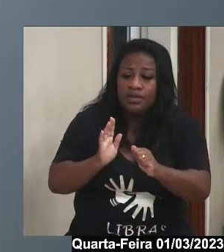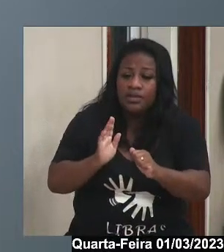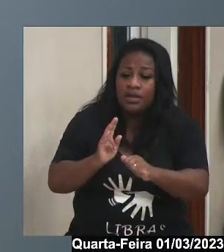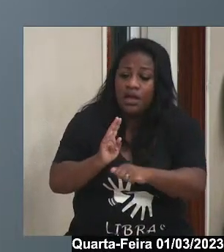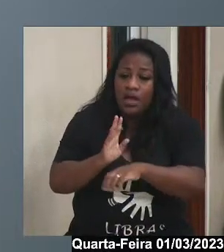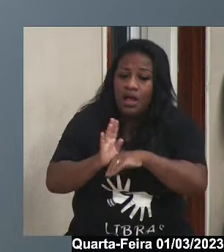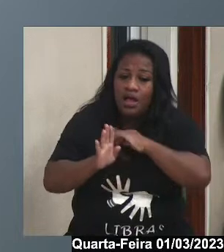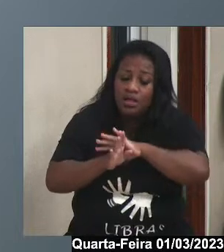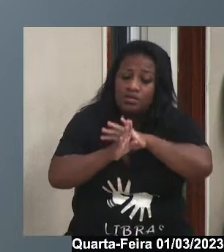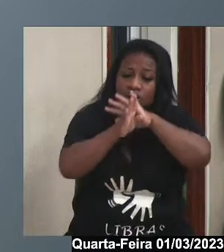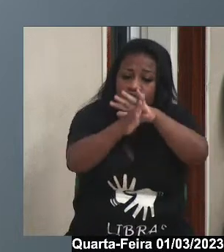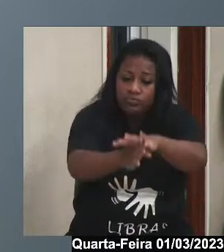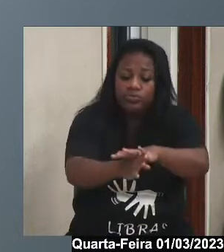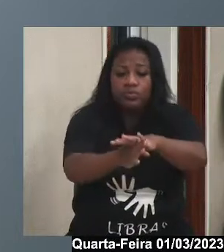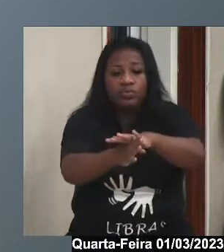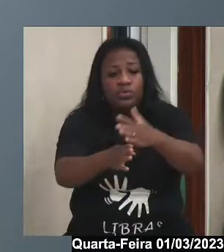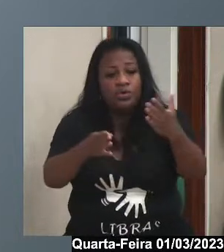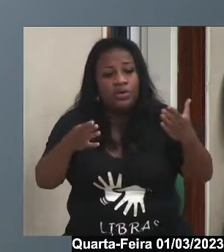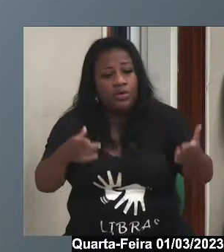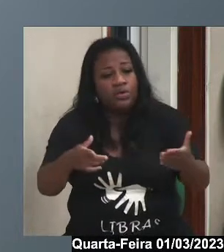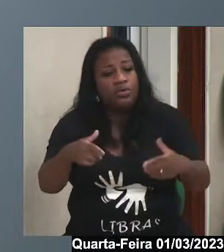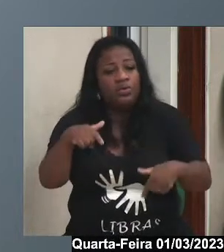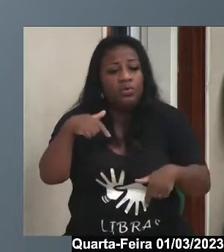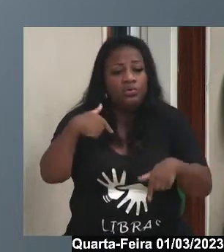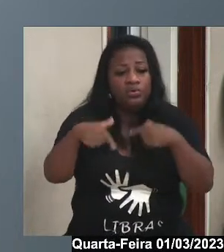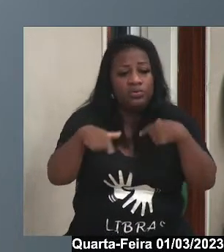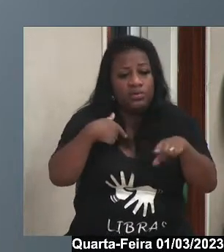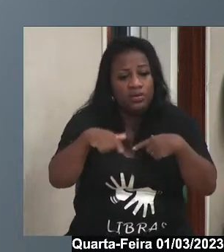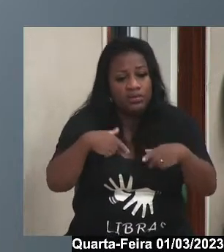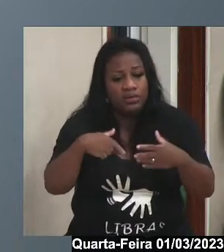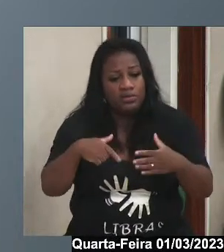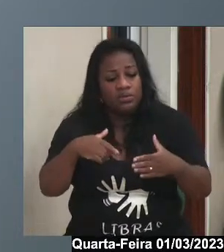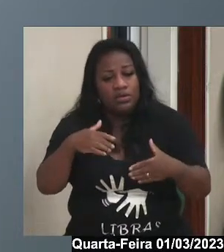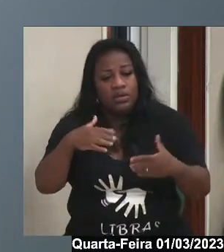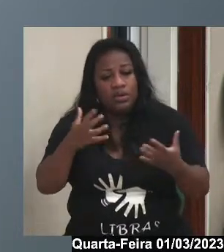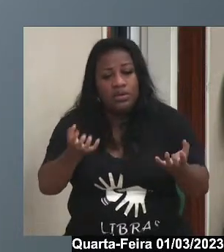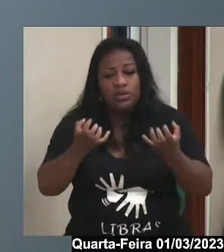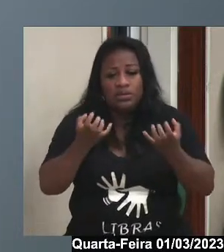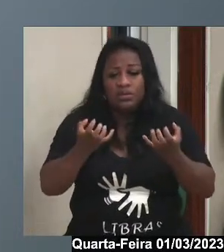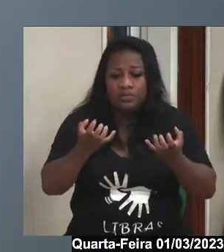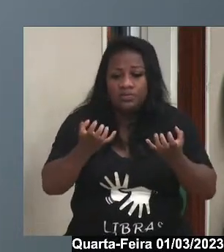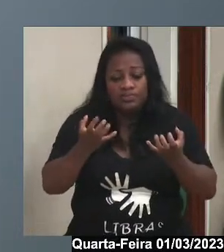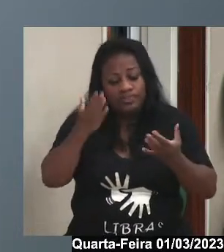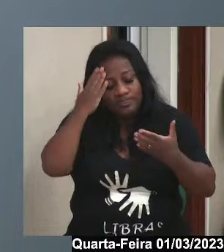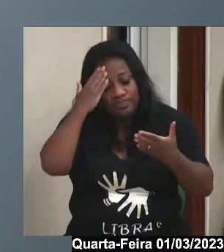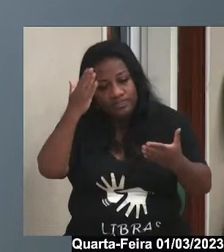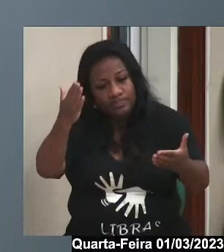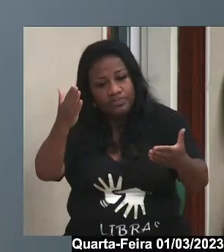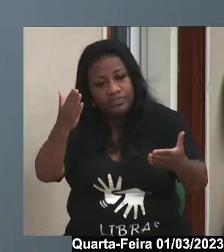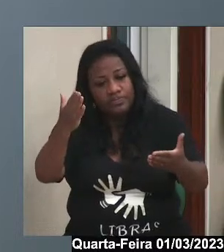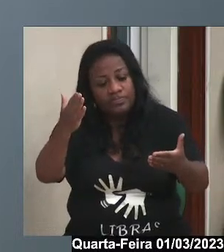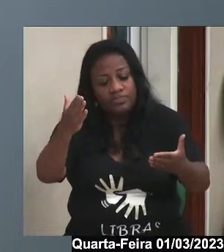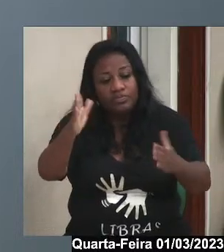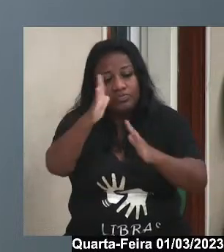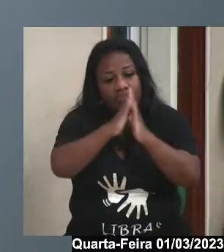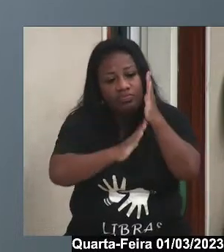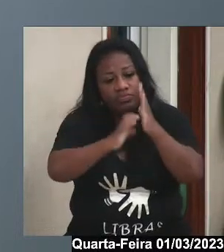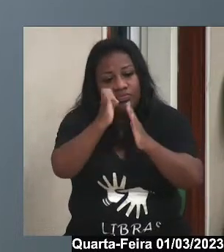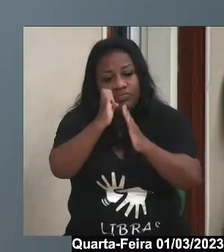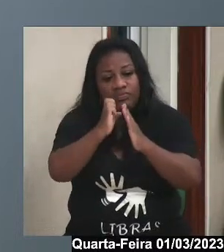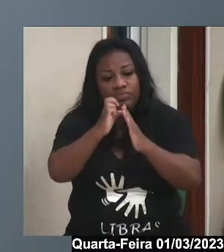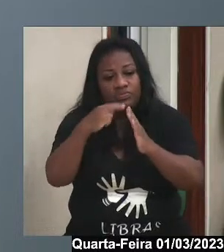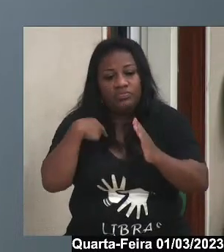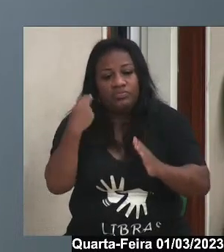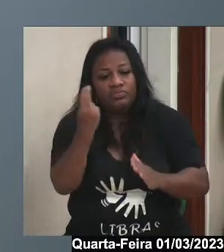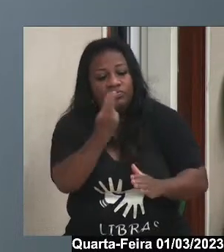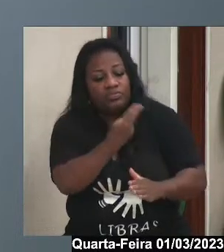numa questão de segundos. Ou era a sua vida, a vida daquele senhor, ou era a vida deles. A lição que fica para a juventude de Embu das Artes é uma